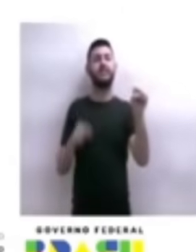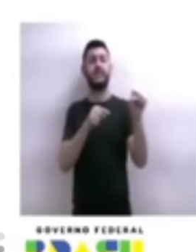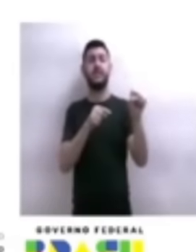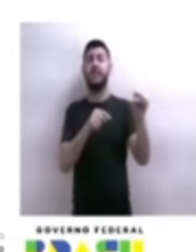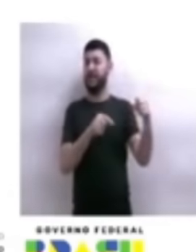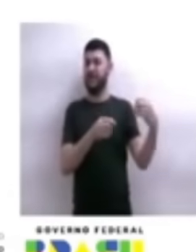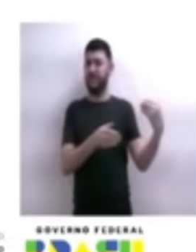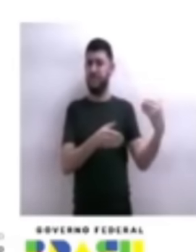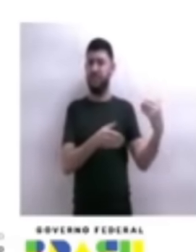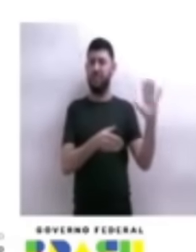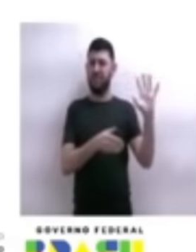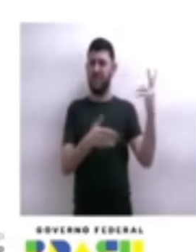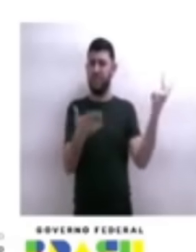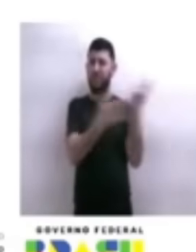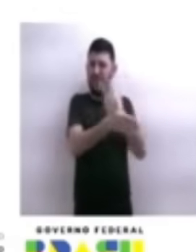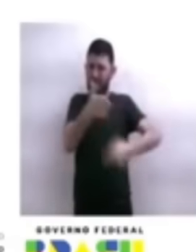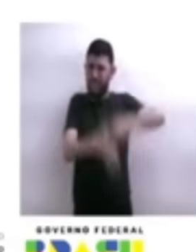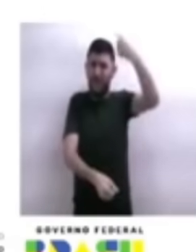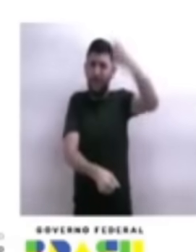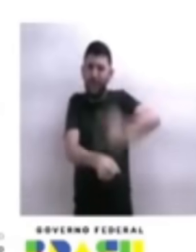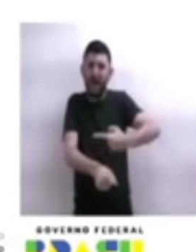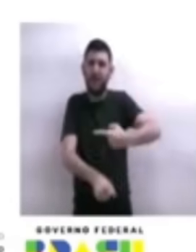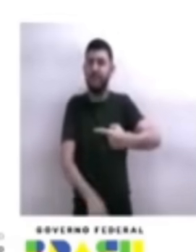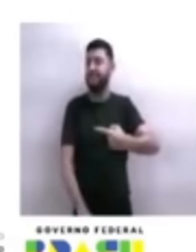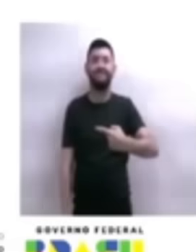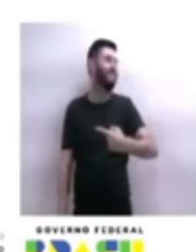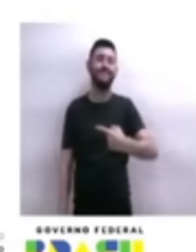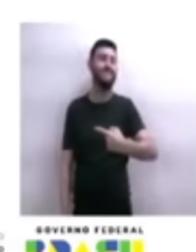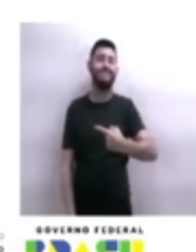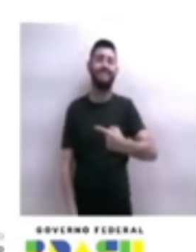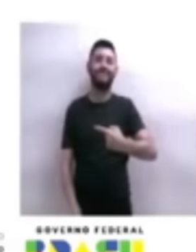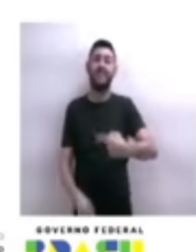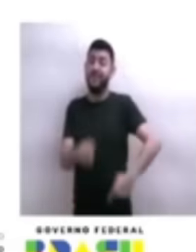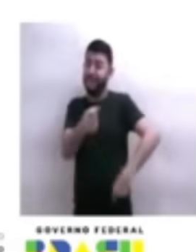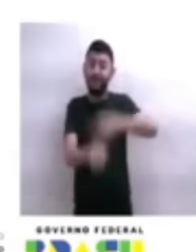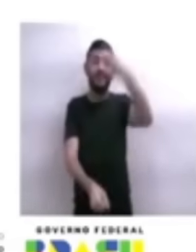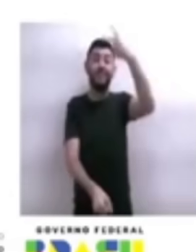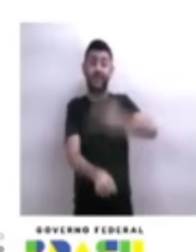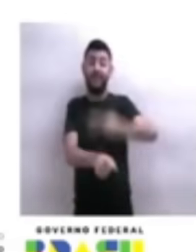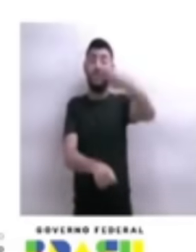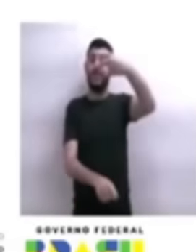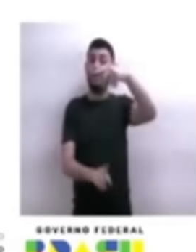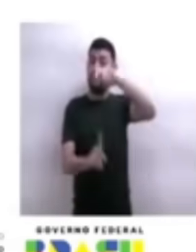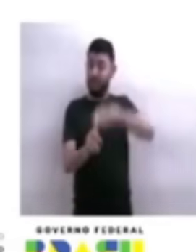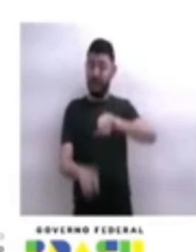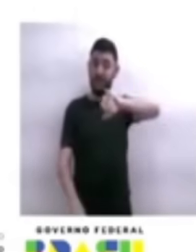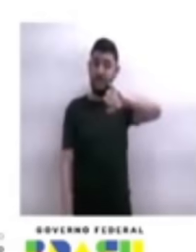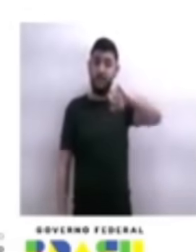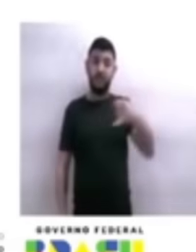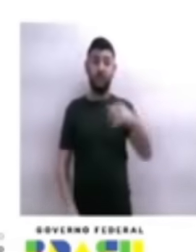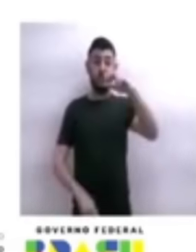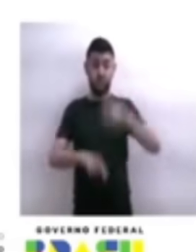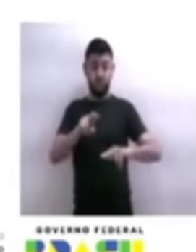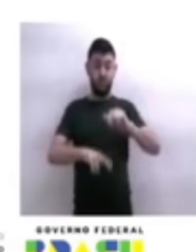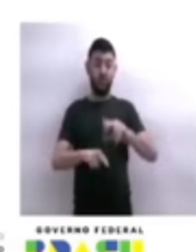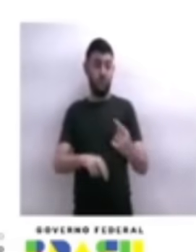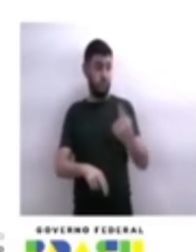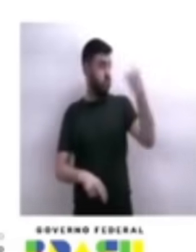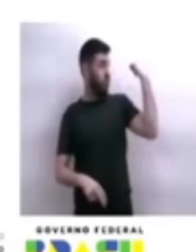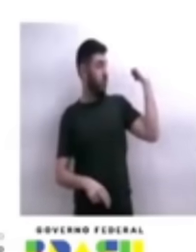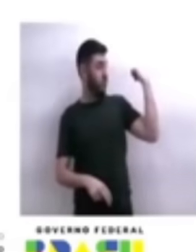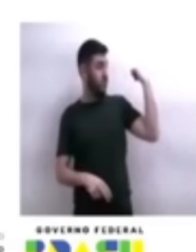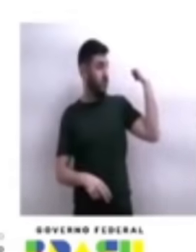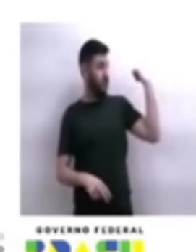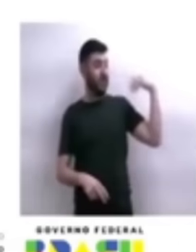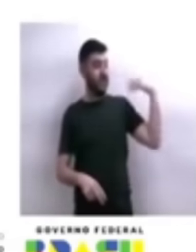feito pela primeira vez agora em outubro, foi feito pela segunda vez. Lá em junho ele também foi feito. E agora, em outubro,